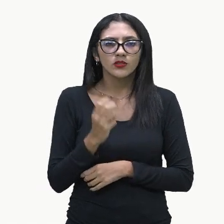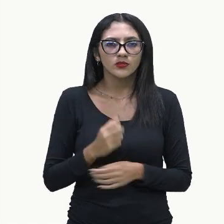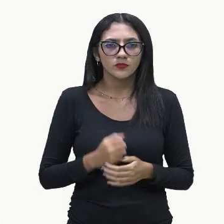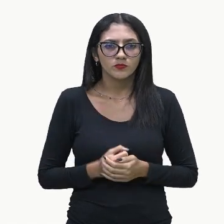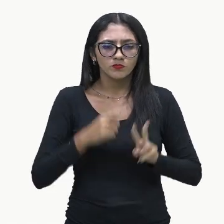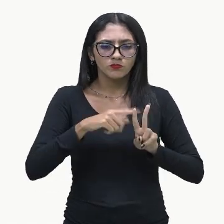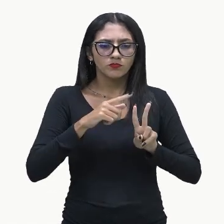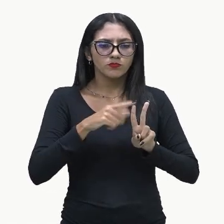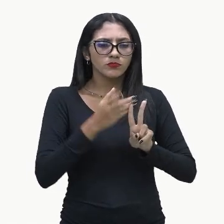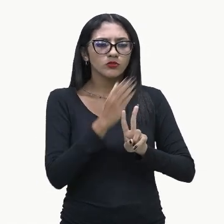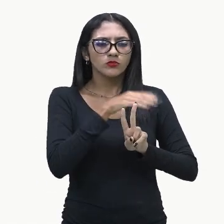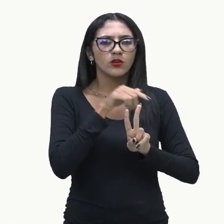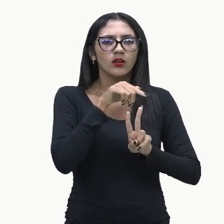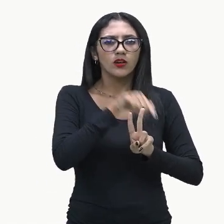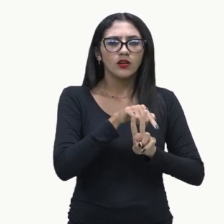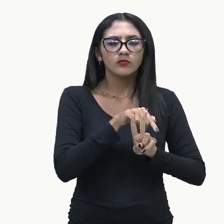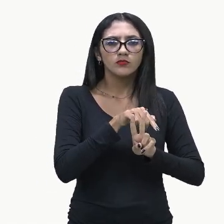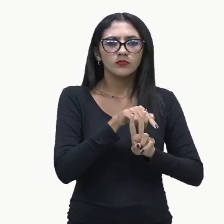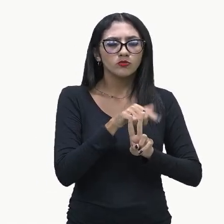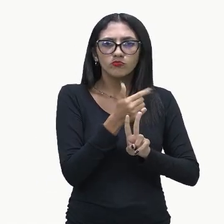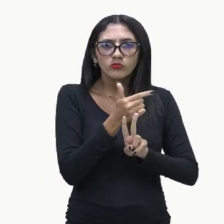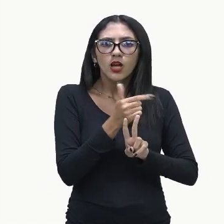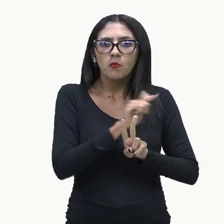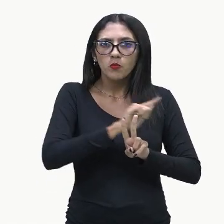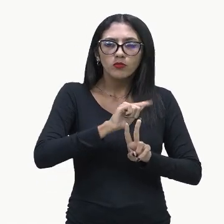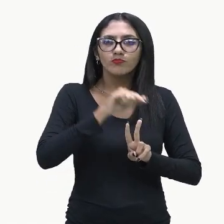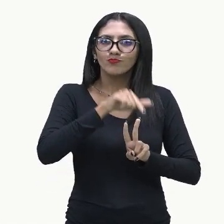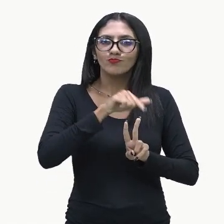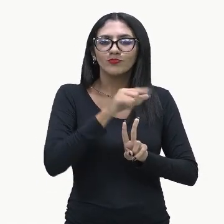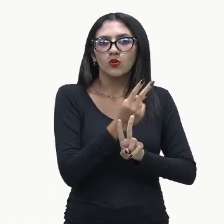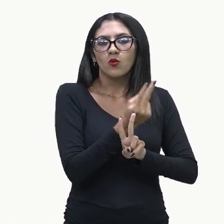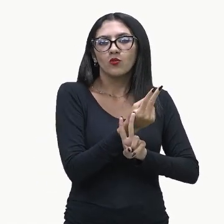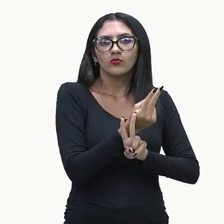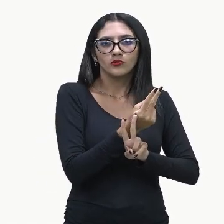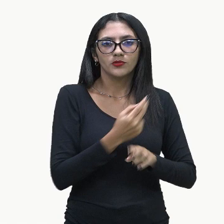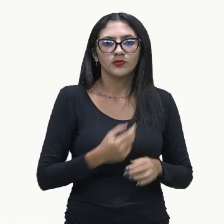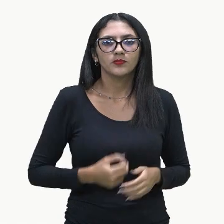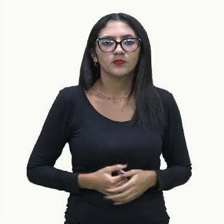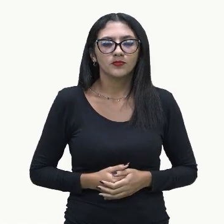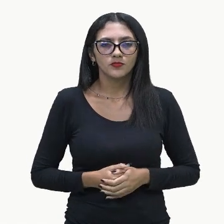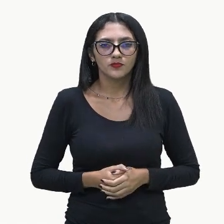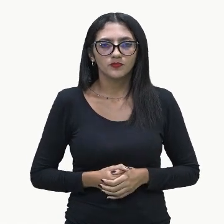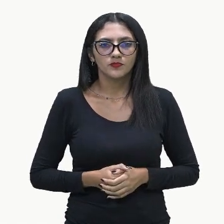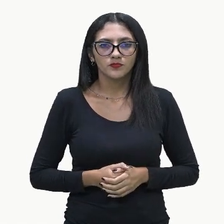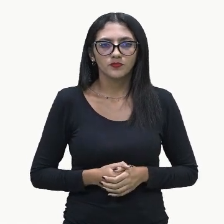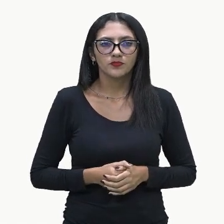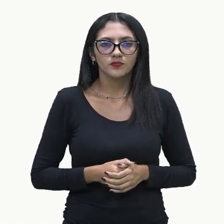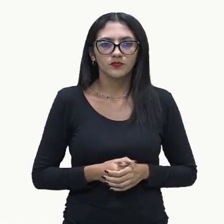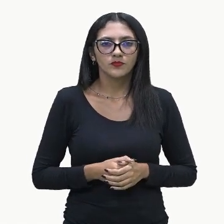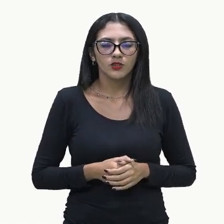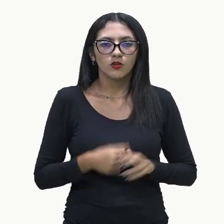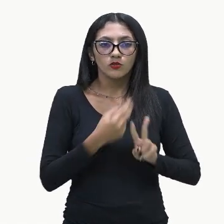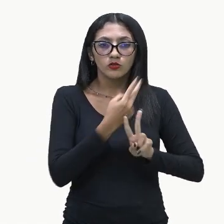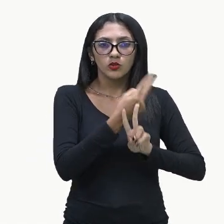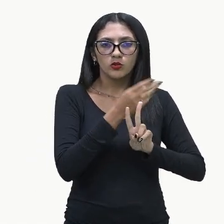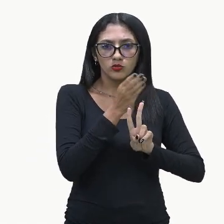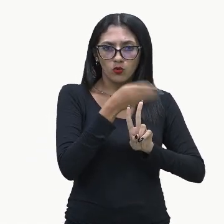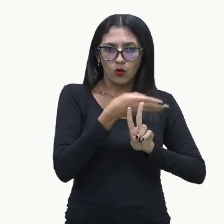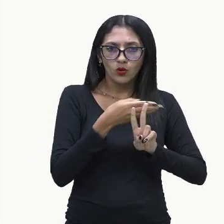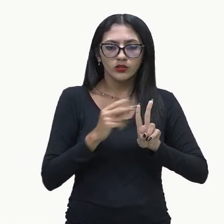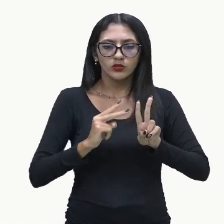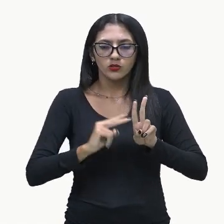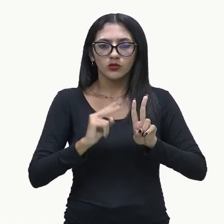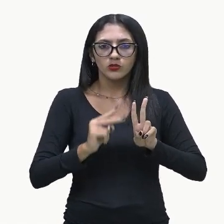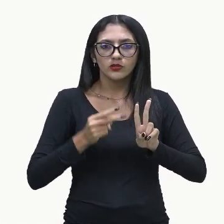na minha raiz quadrada, é um 2. Ok? Então, eu corto o 2 daqui e o 2 do 2.